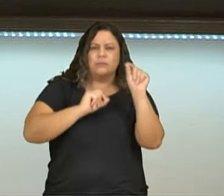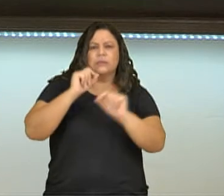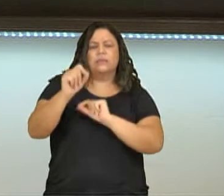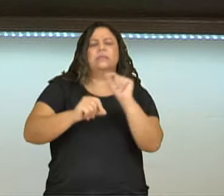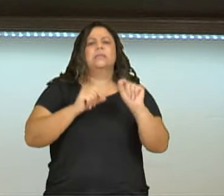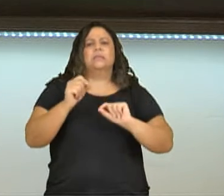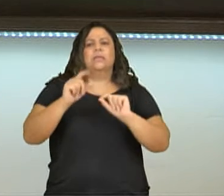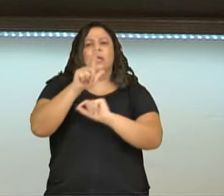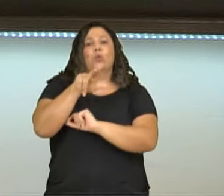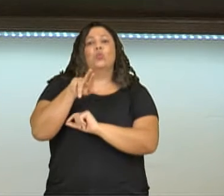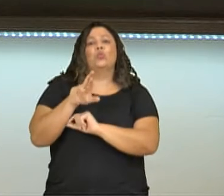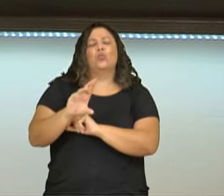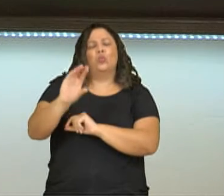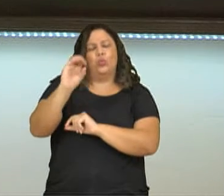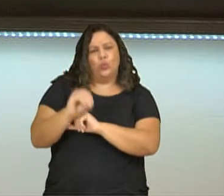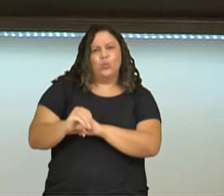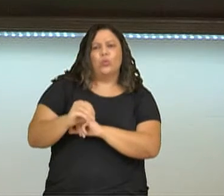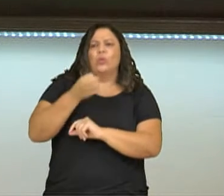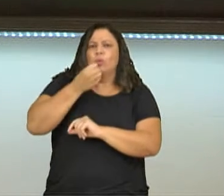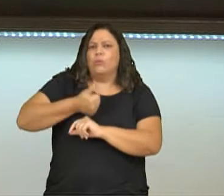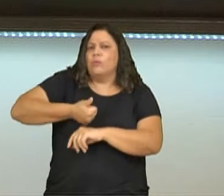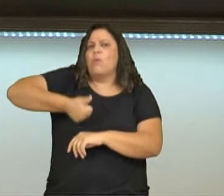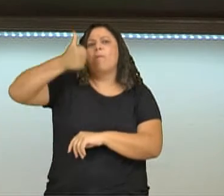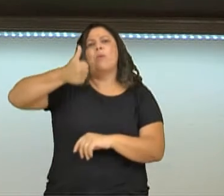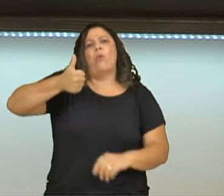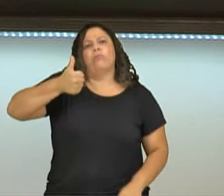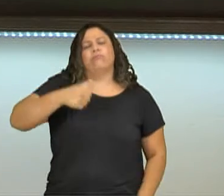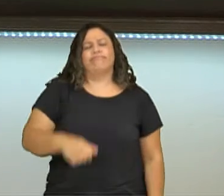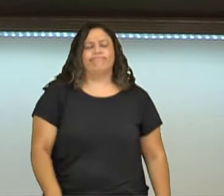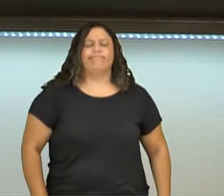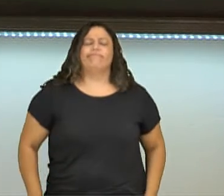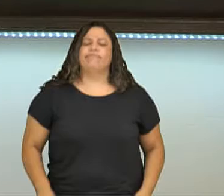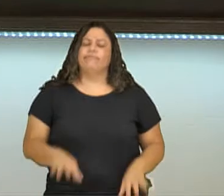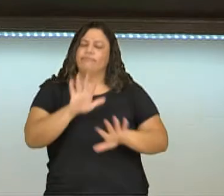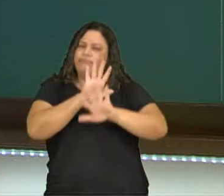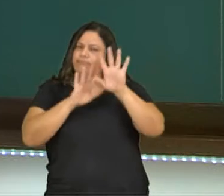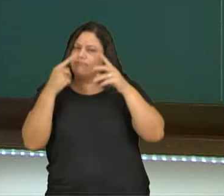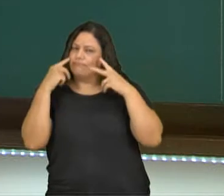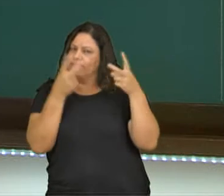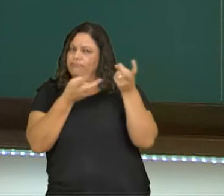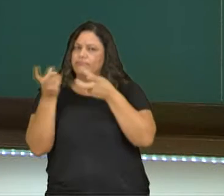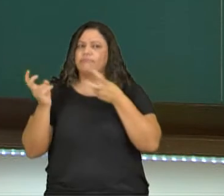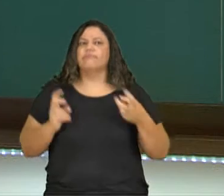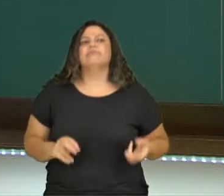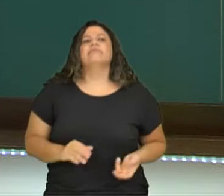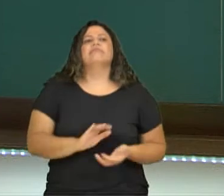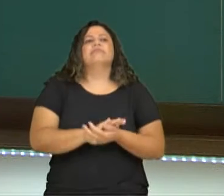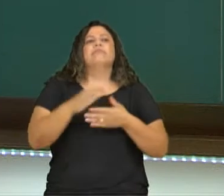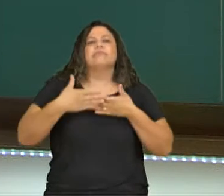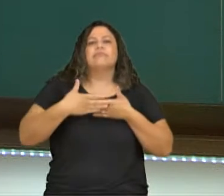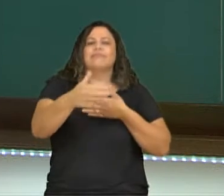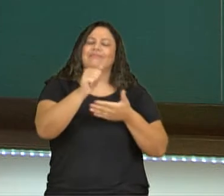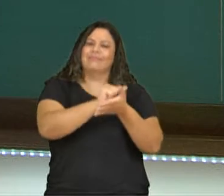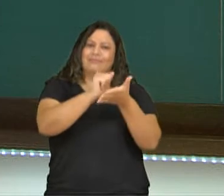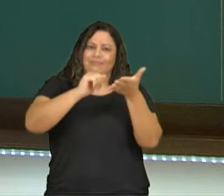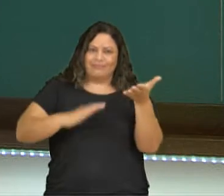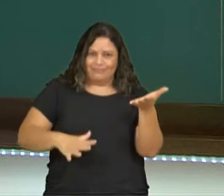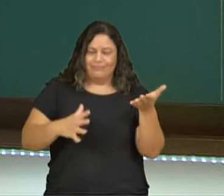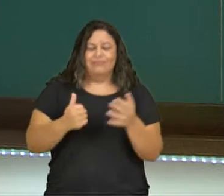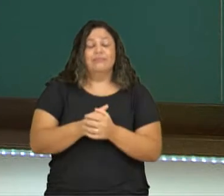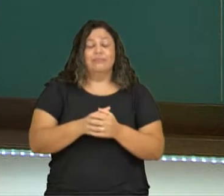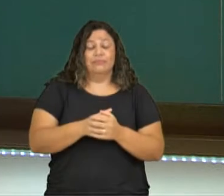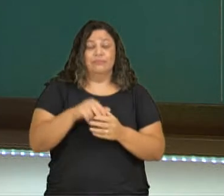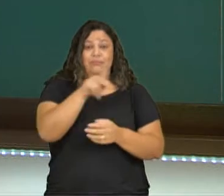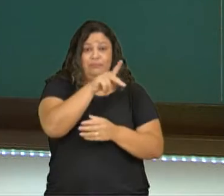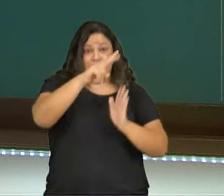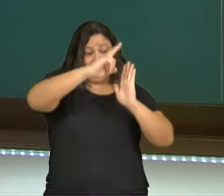sempre reações que deem um bom rendimento, beleza? Cuidem com isso. Vamos lá? Agora é uma atividade, tá? Eu vou